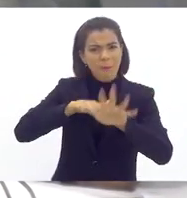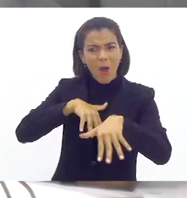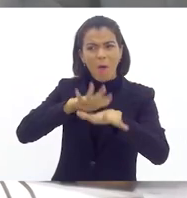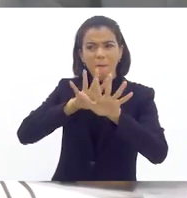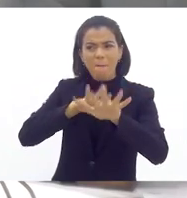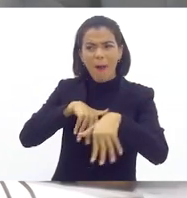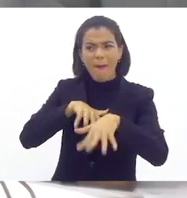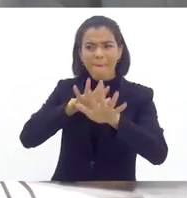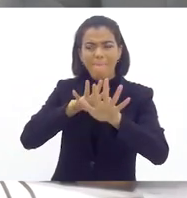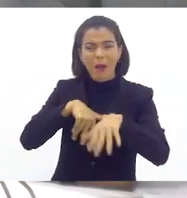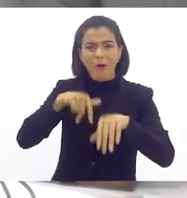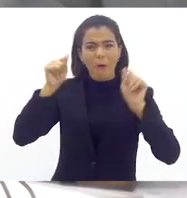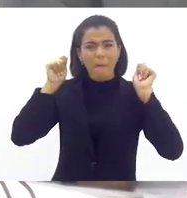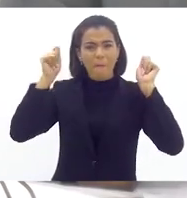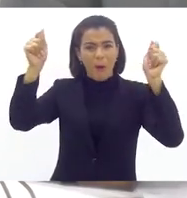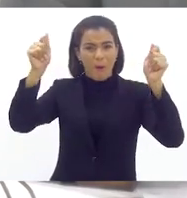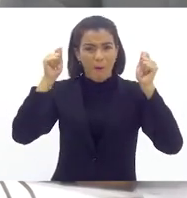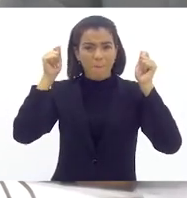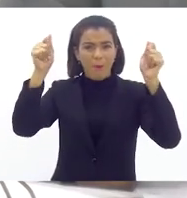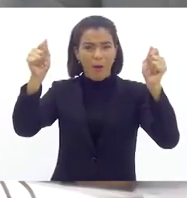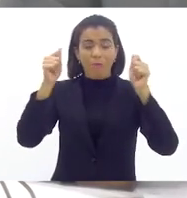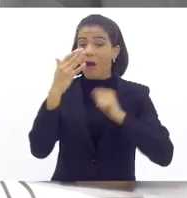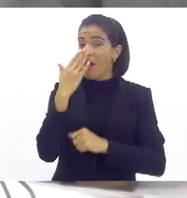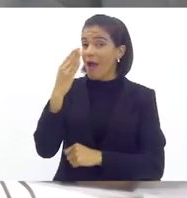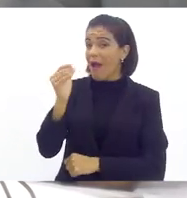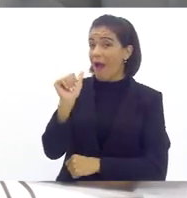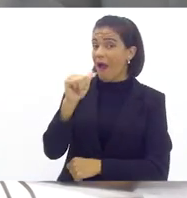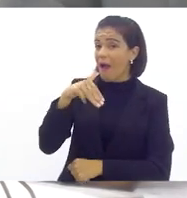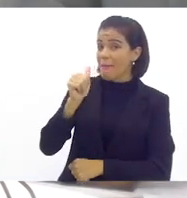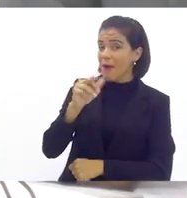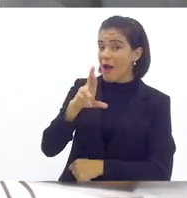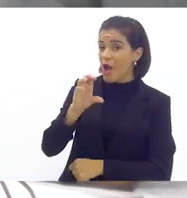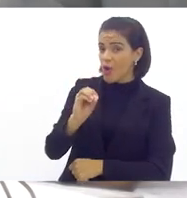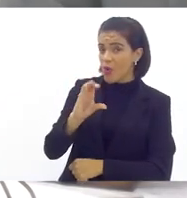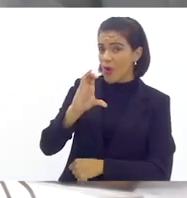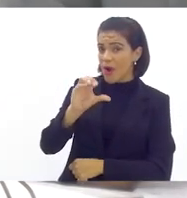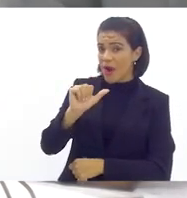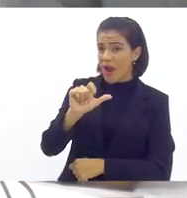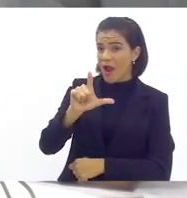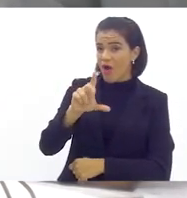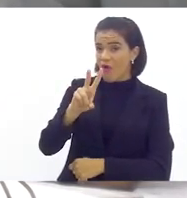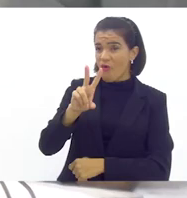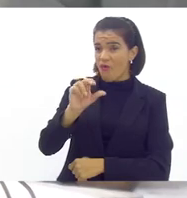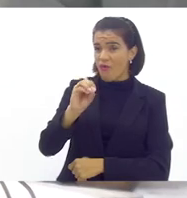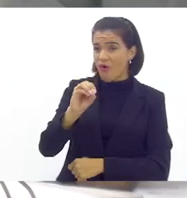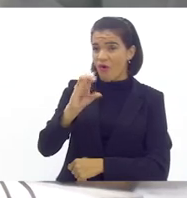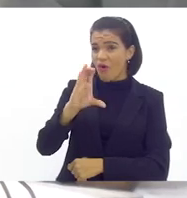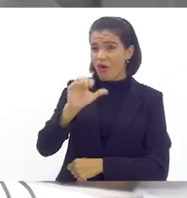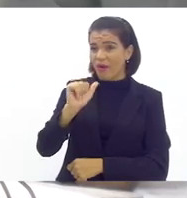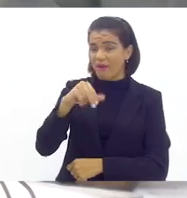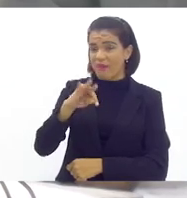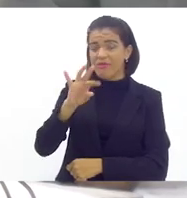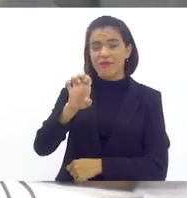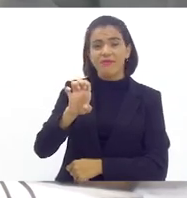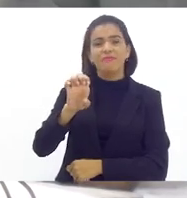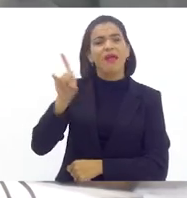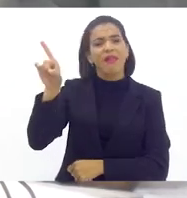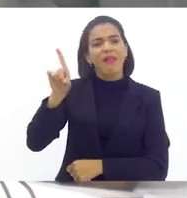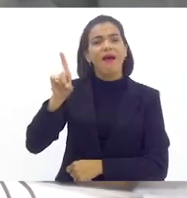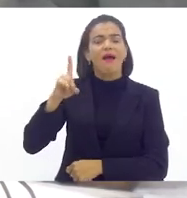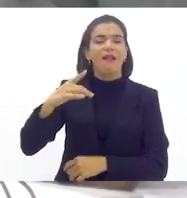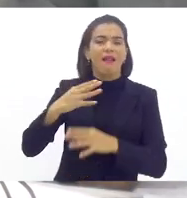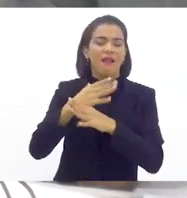em frente do Amaro Cavalcante, lá no Largo do Machado, que era pela